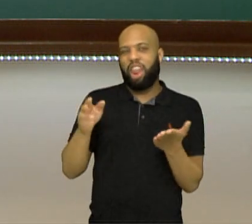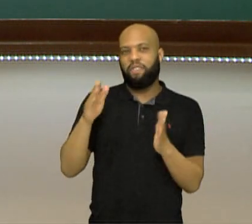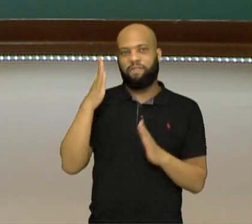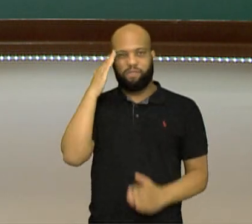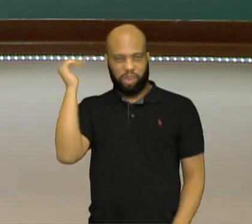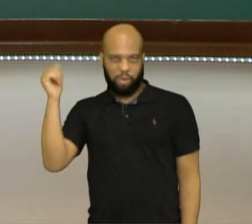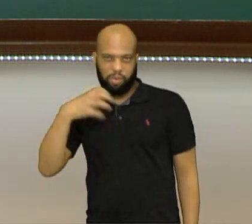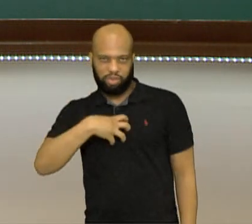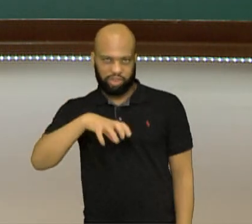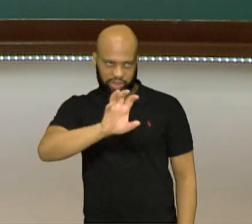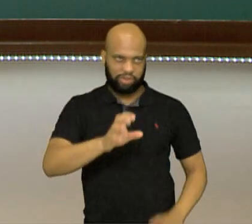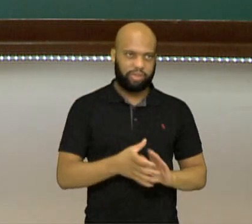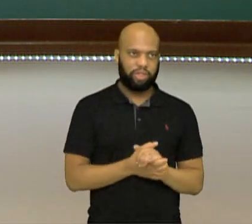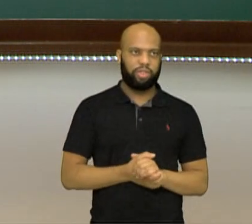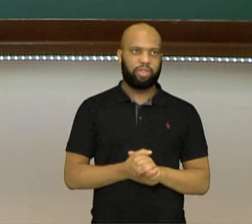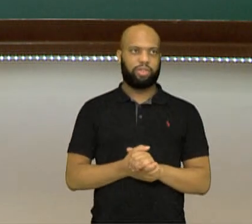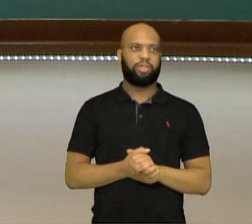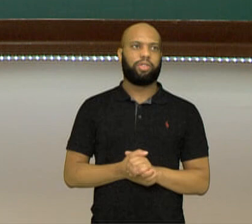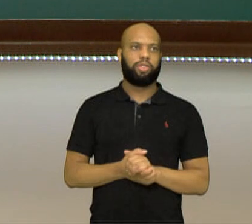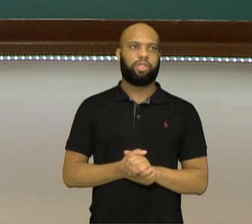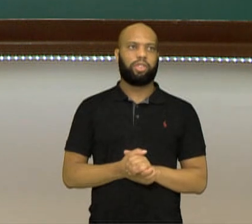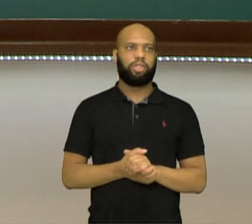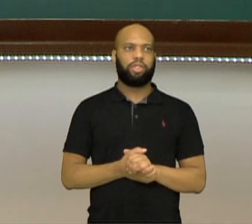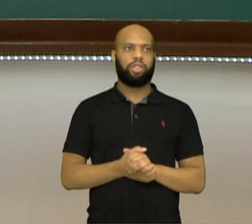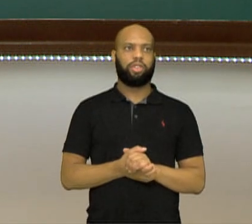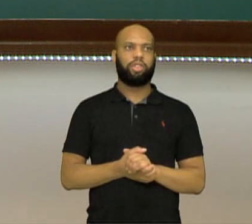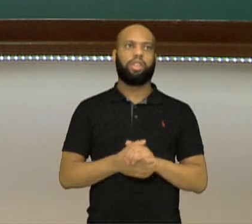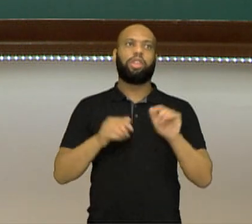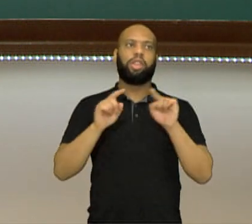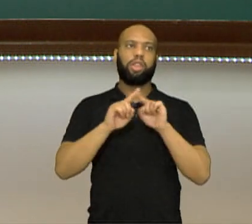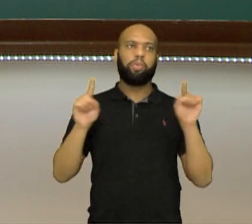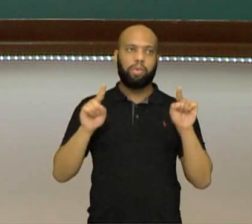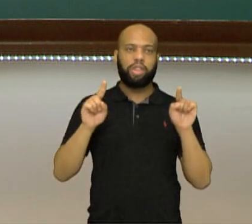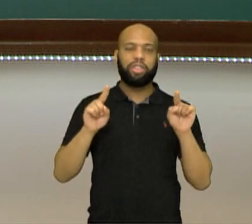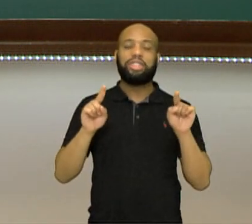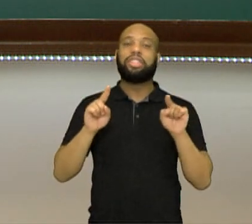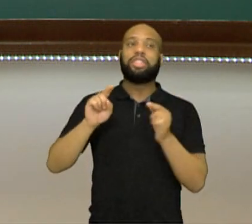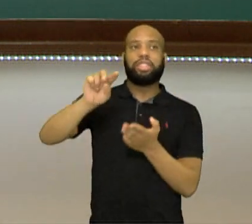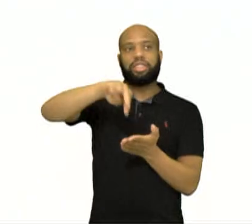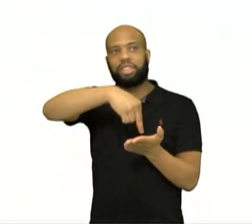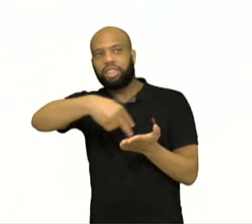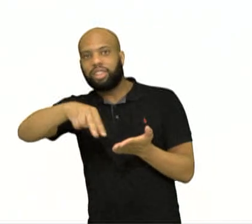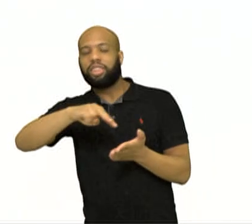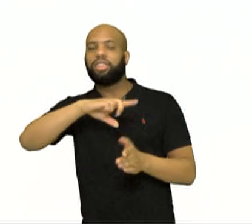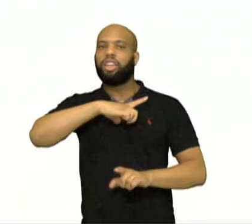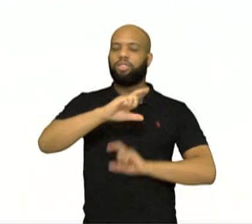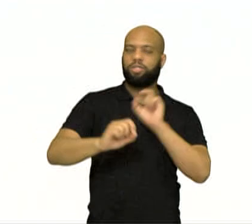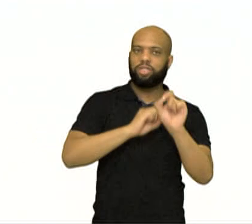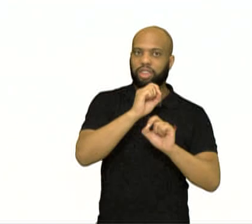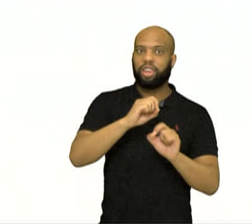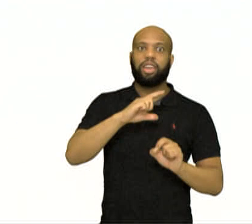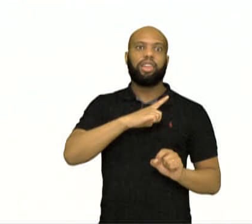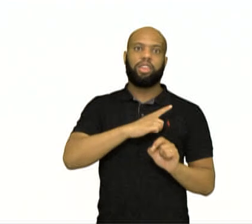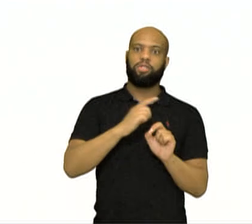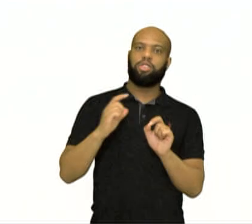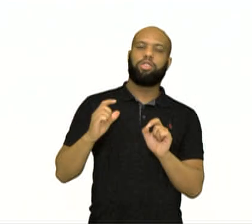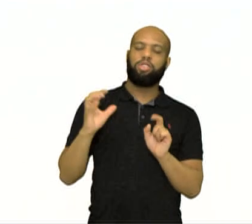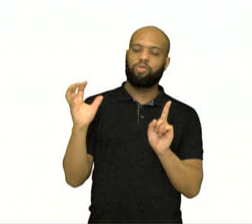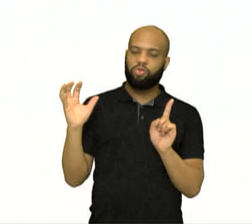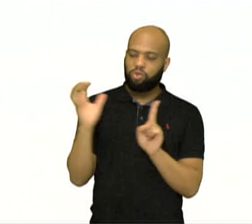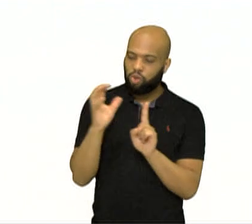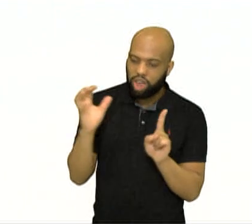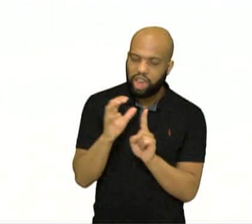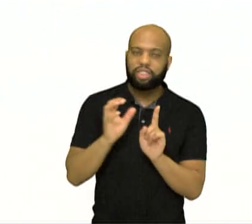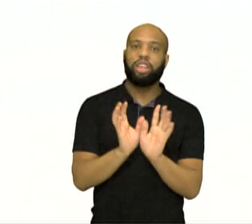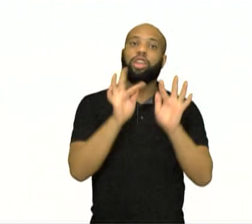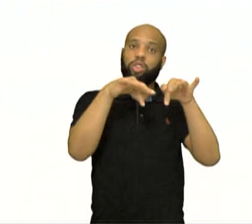na dança. Mas a dança foi impactada fortemente durante fins do século